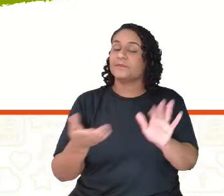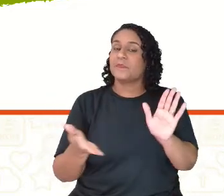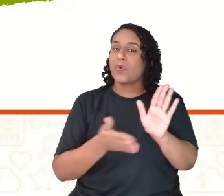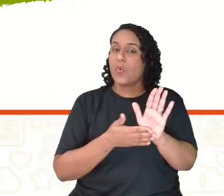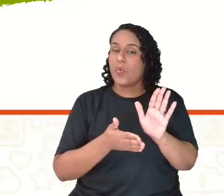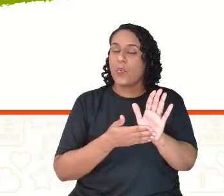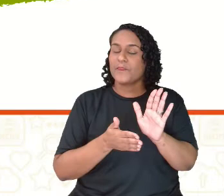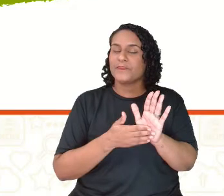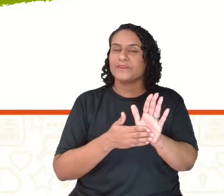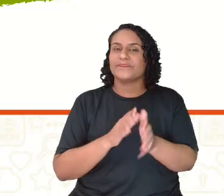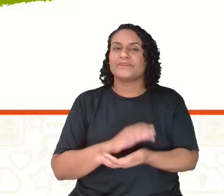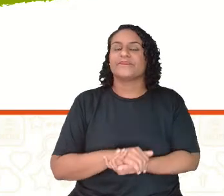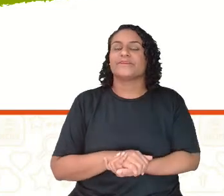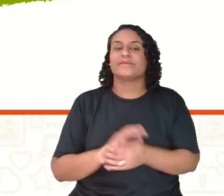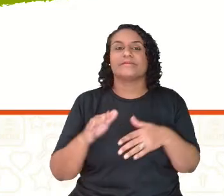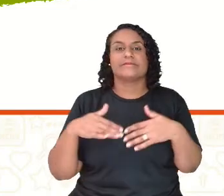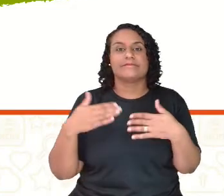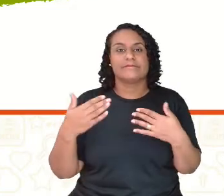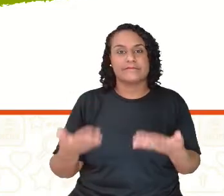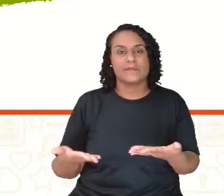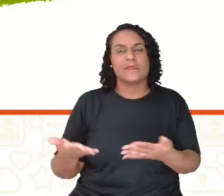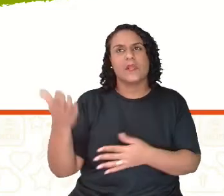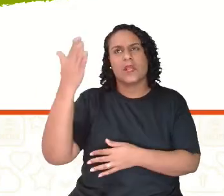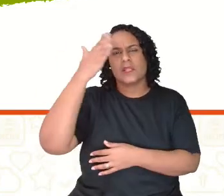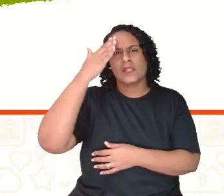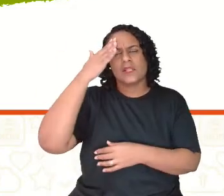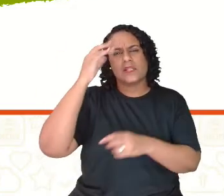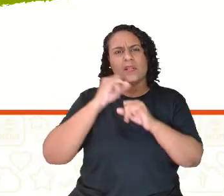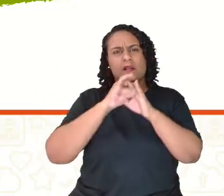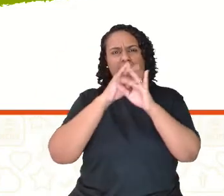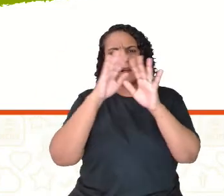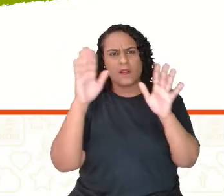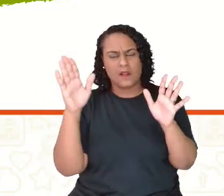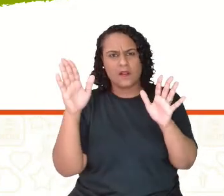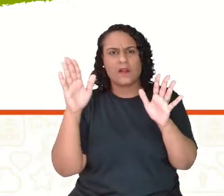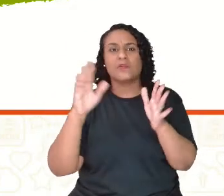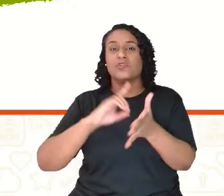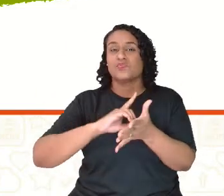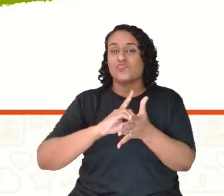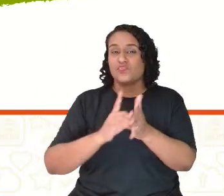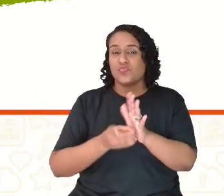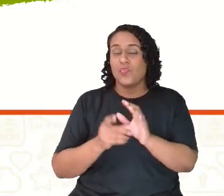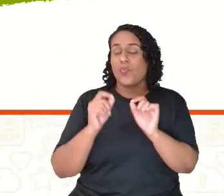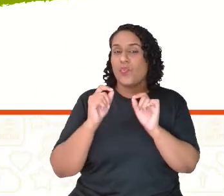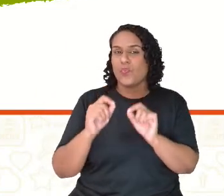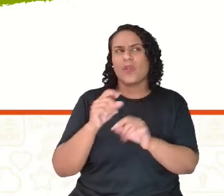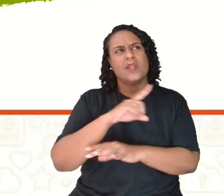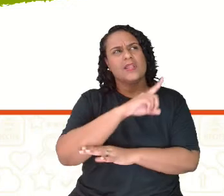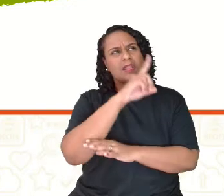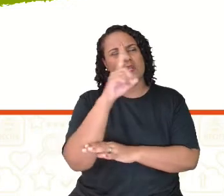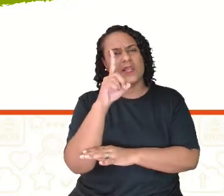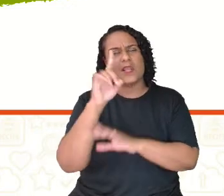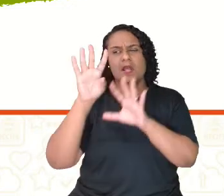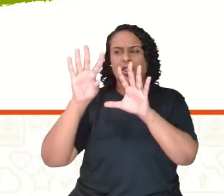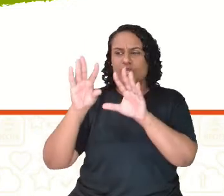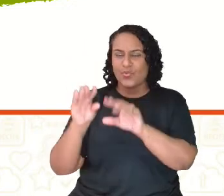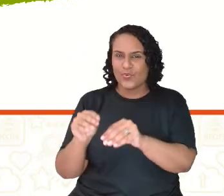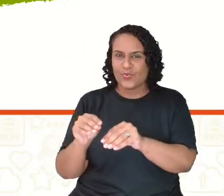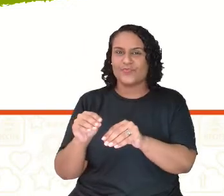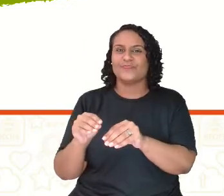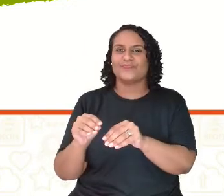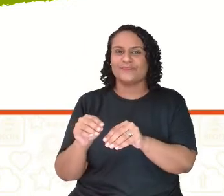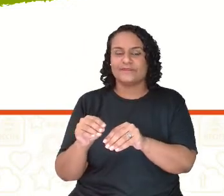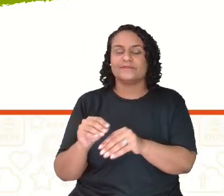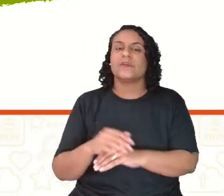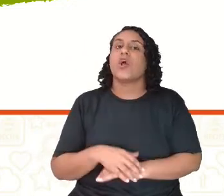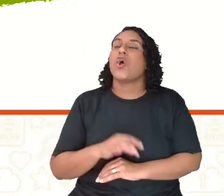proposto. Ou seja, ele começa a entender desde muito cedo o que é o dia e o que é a noite.